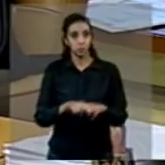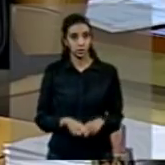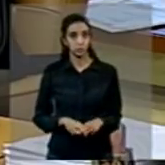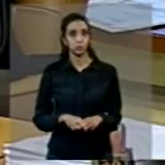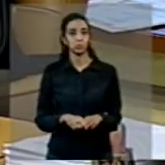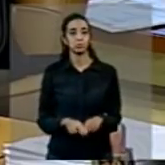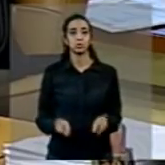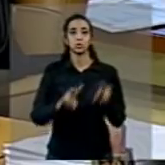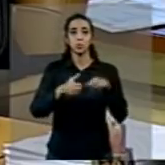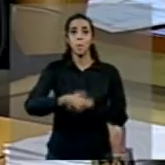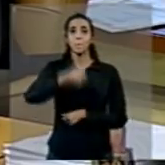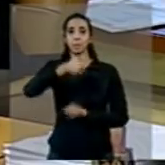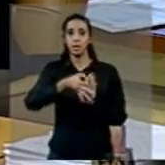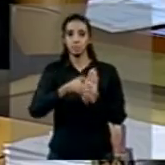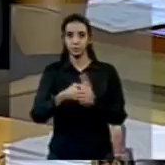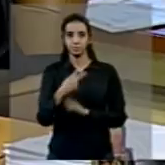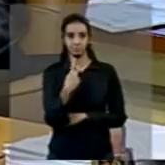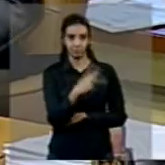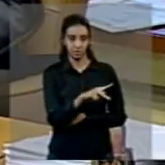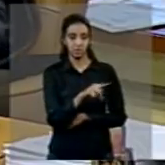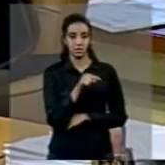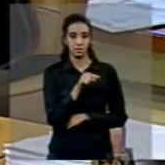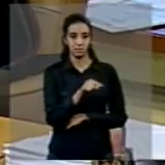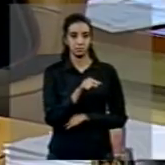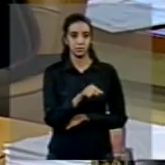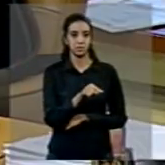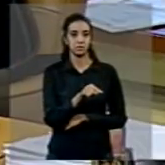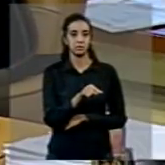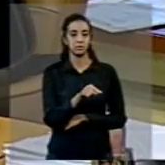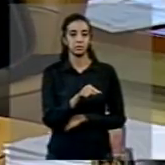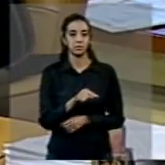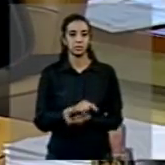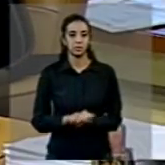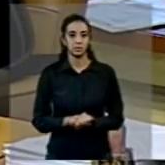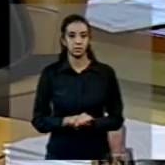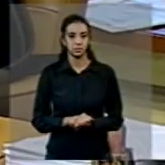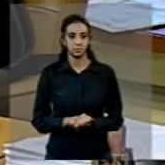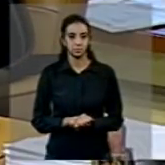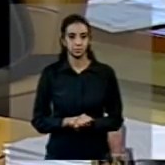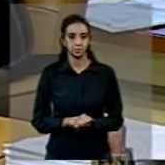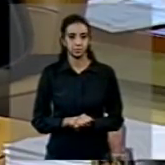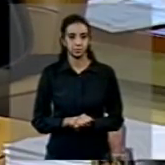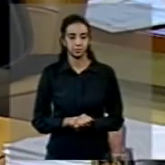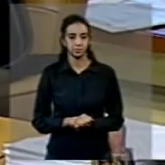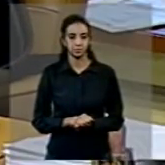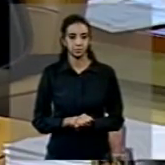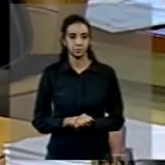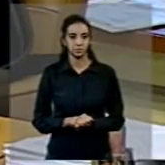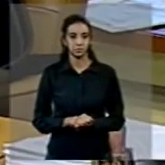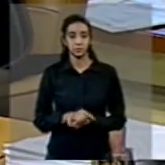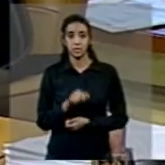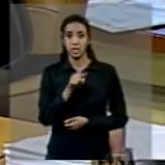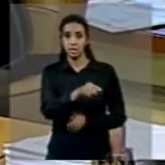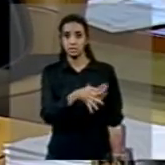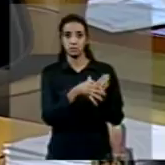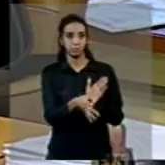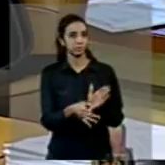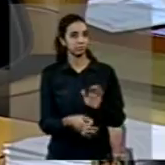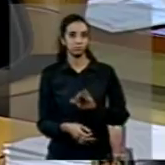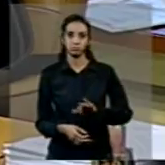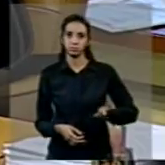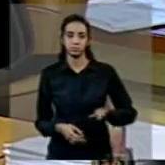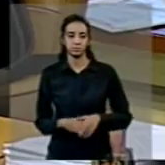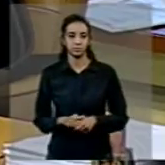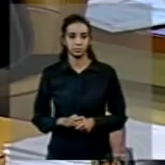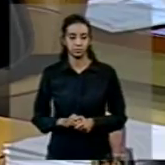ou seja, a relevância da fundamentação, afasto este elemento de sustentação da cautelar. No